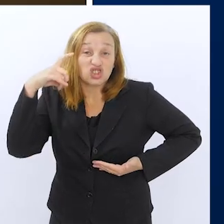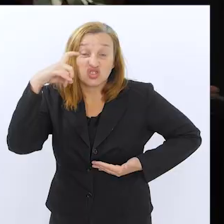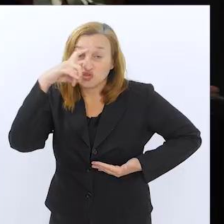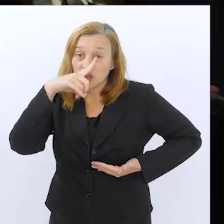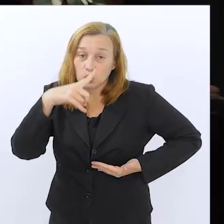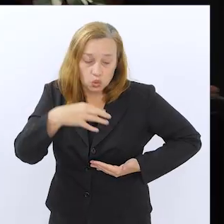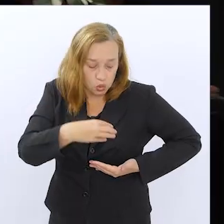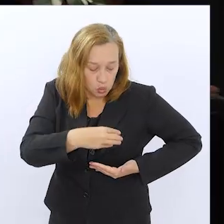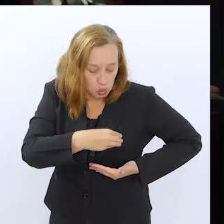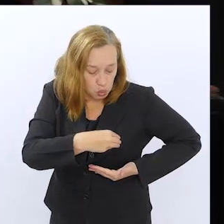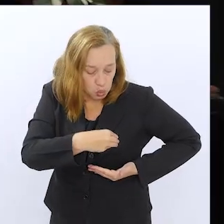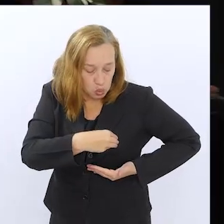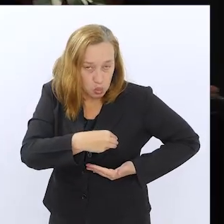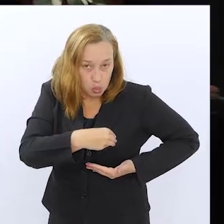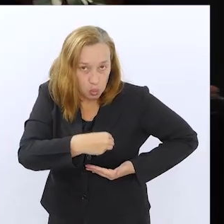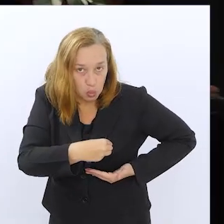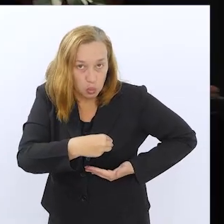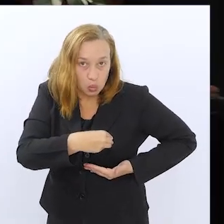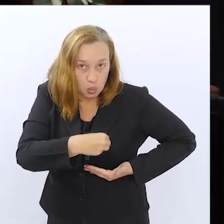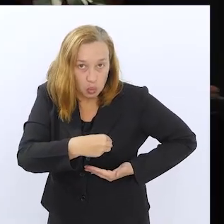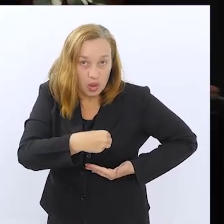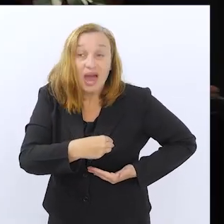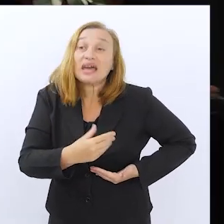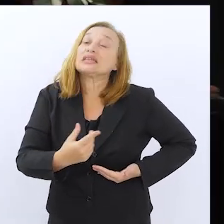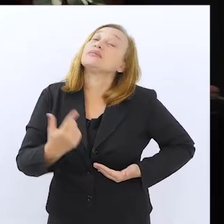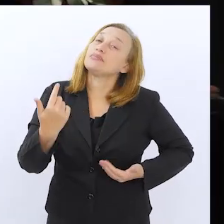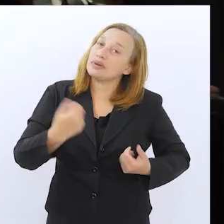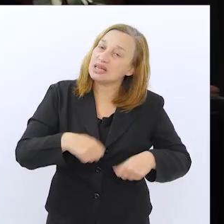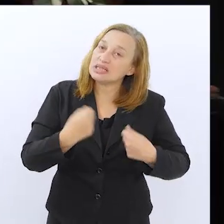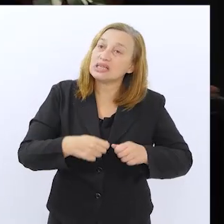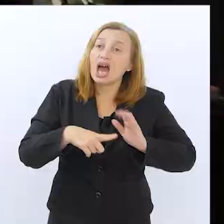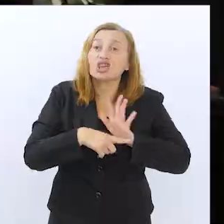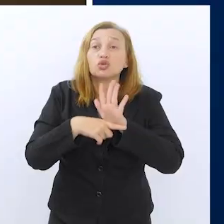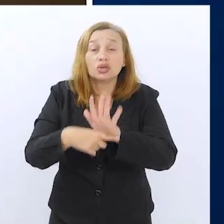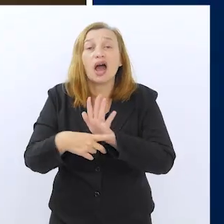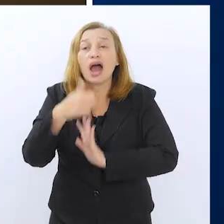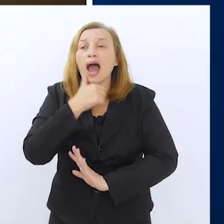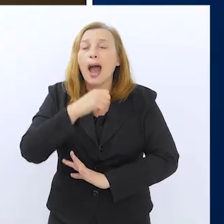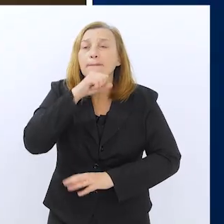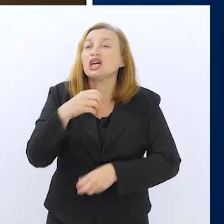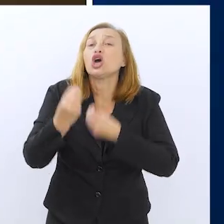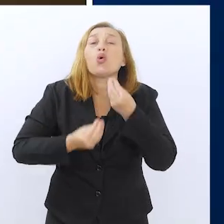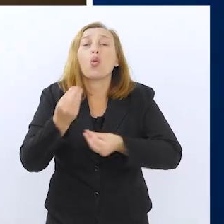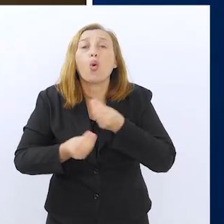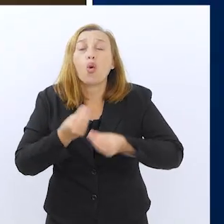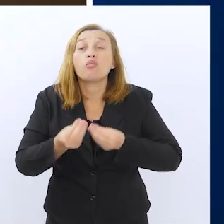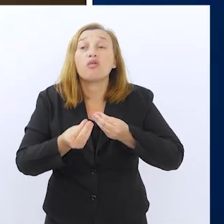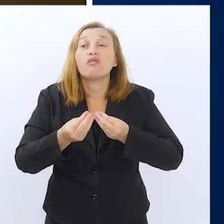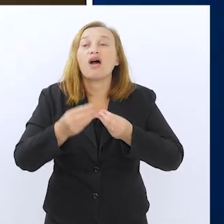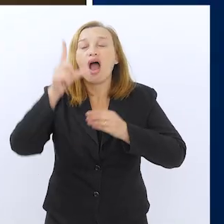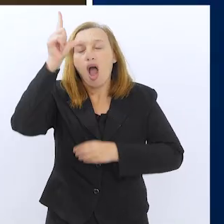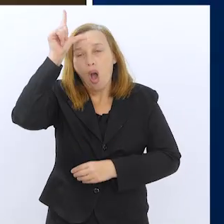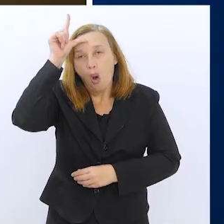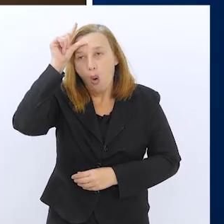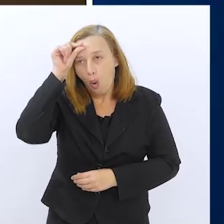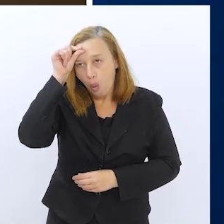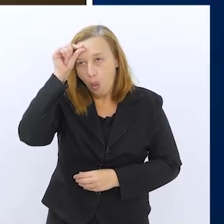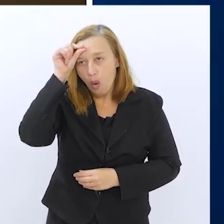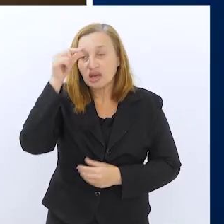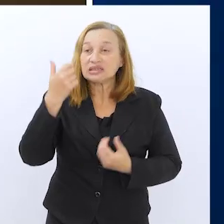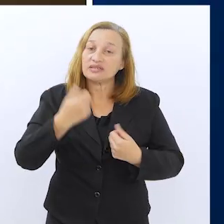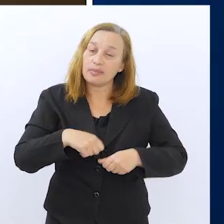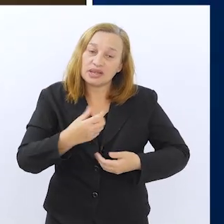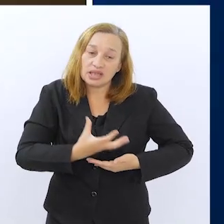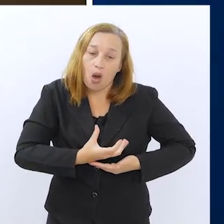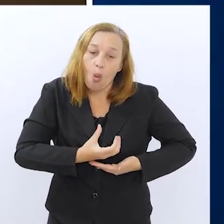pode dificultar a pega desse bebê e causar fissura. Então, a gente tem que ajudar essa mãe. Como que a gente vai aliviar